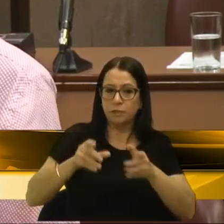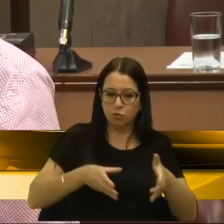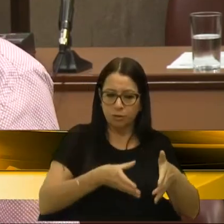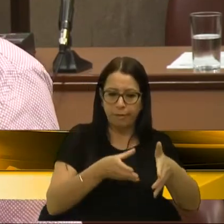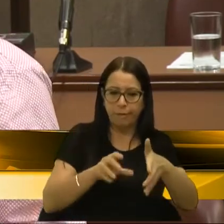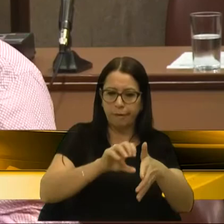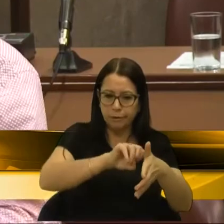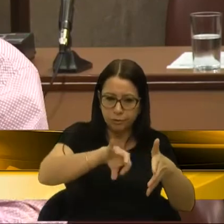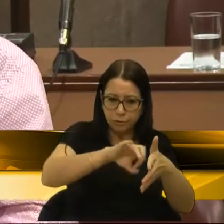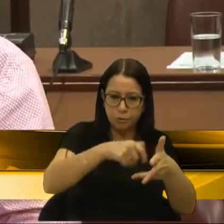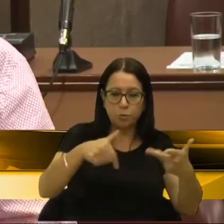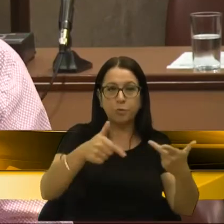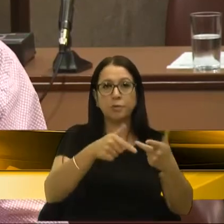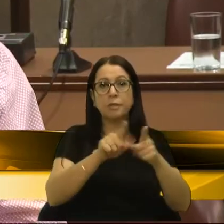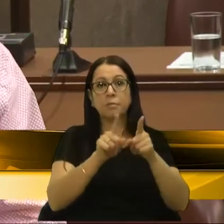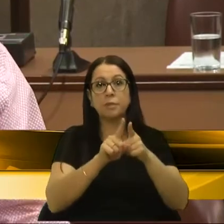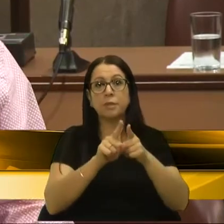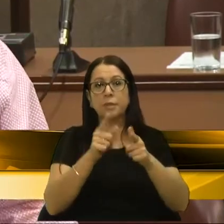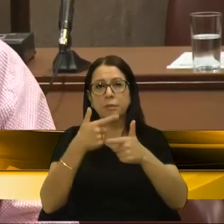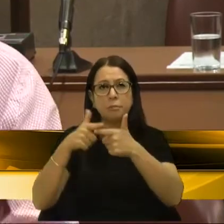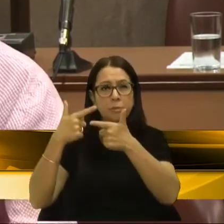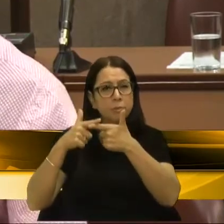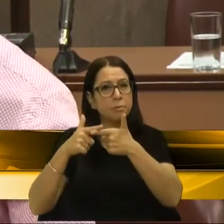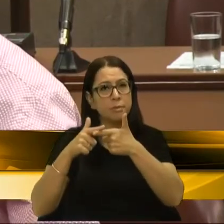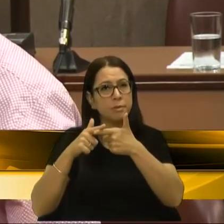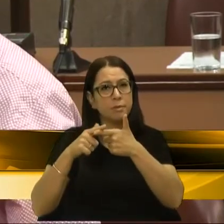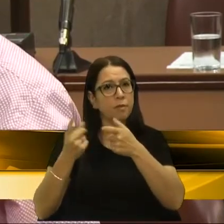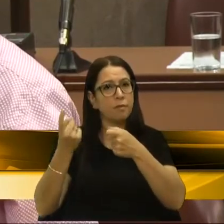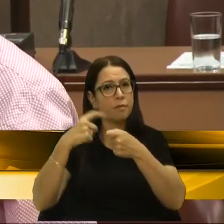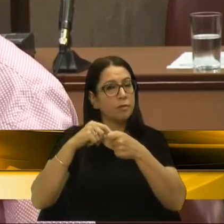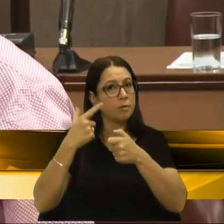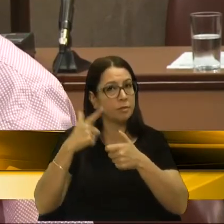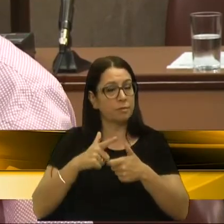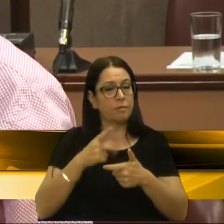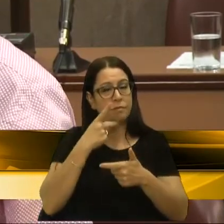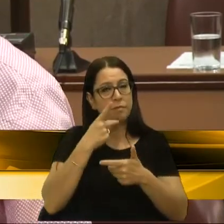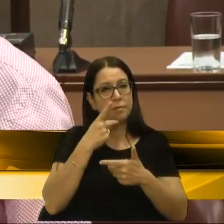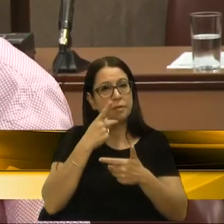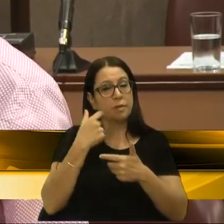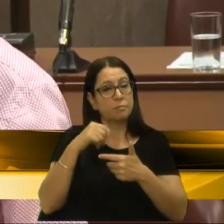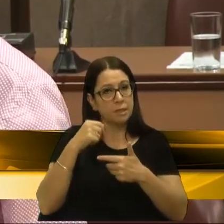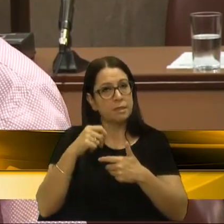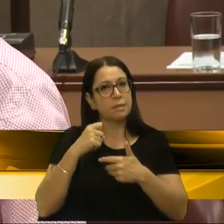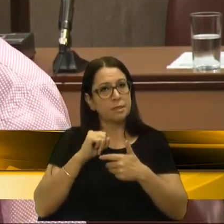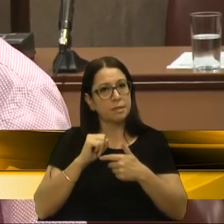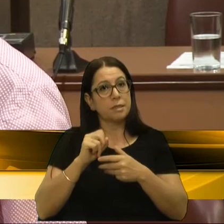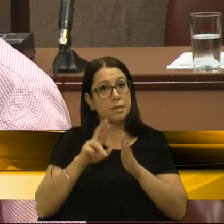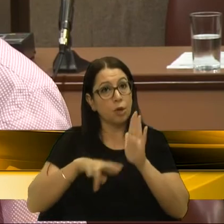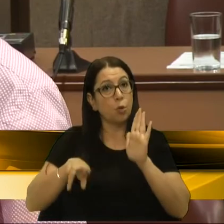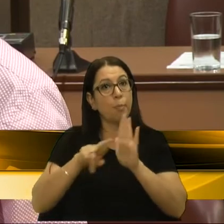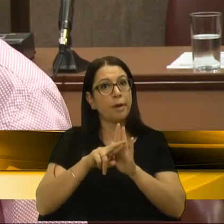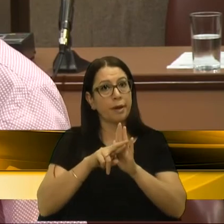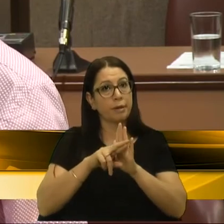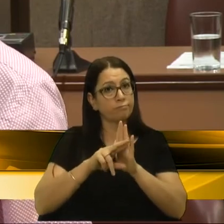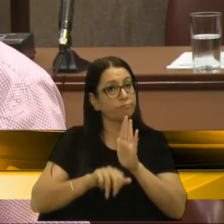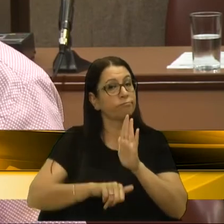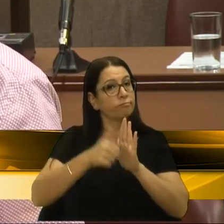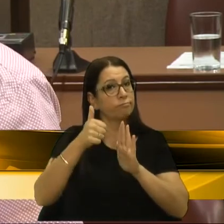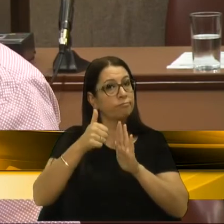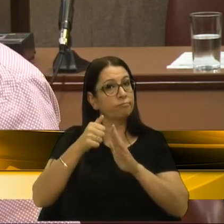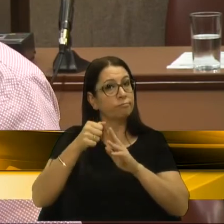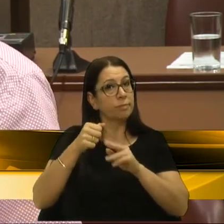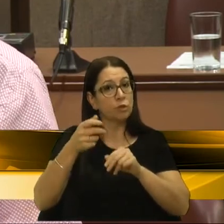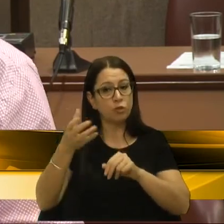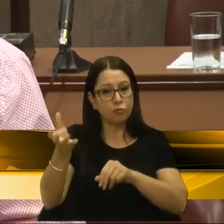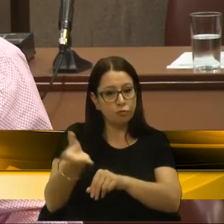esgoto, porém teve todo aquele problema ali que não vamos voltar atrás. Precisa sim recuperar, melhorar as capinas na